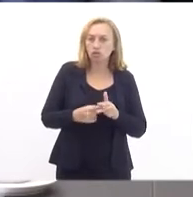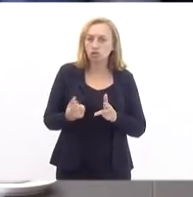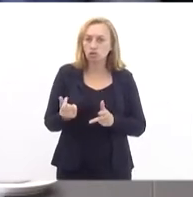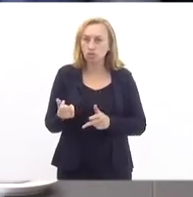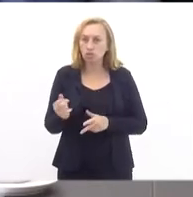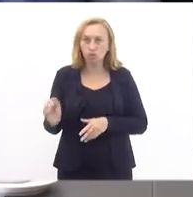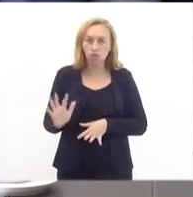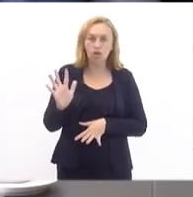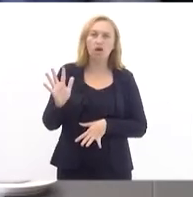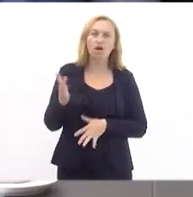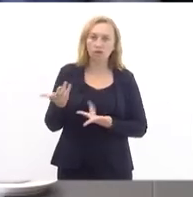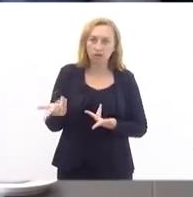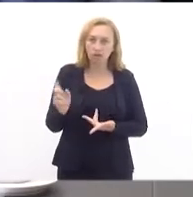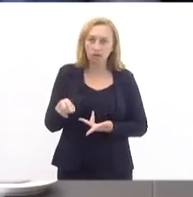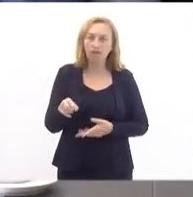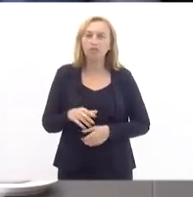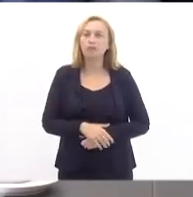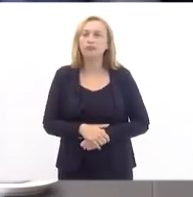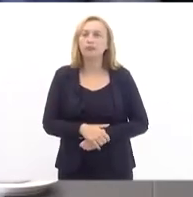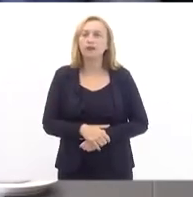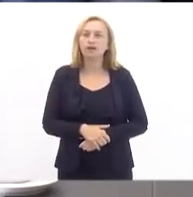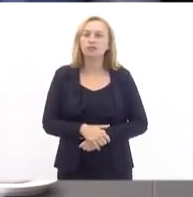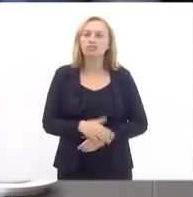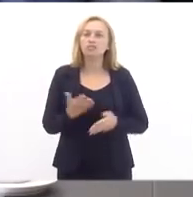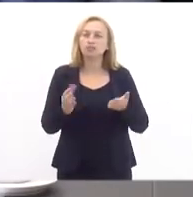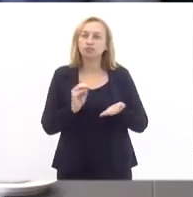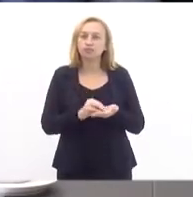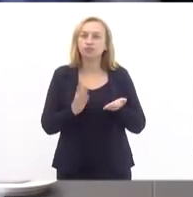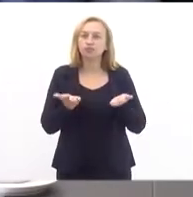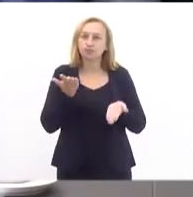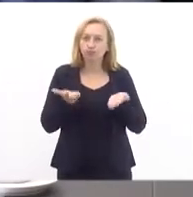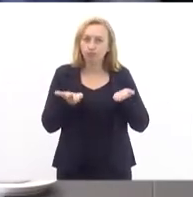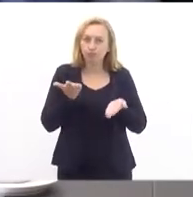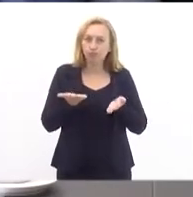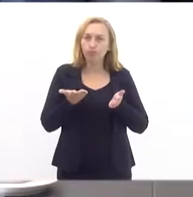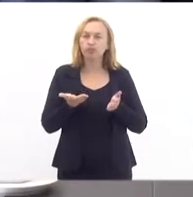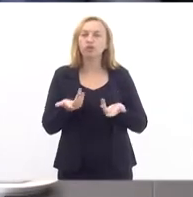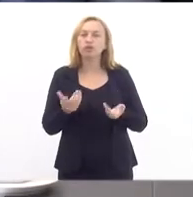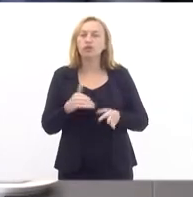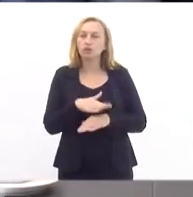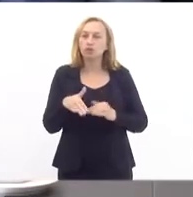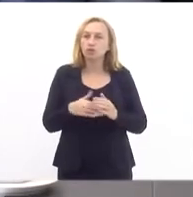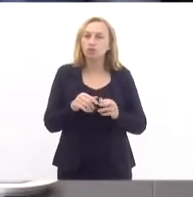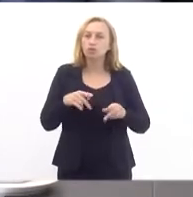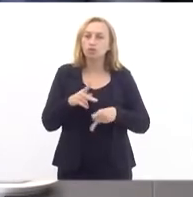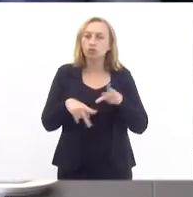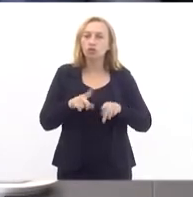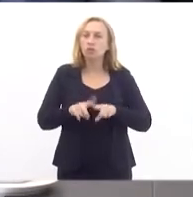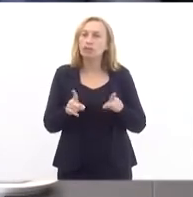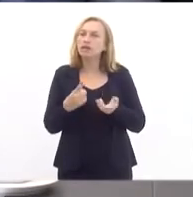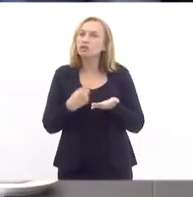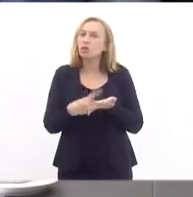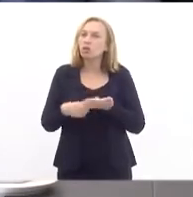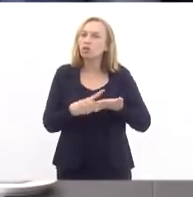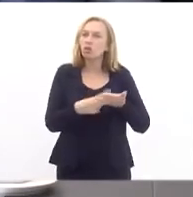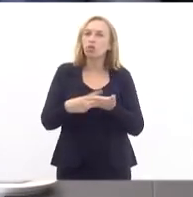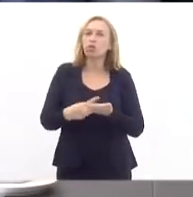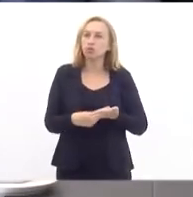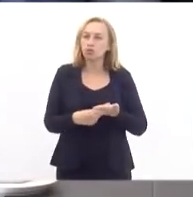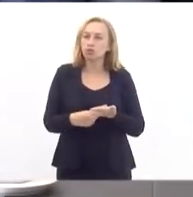nessa situação pandêmica e de desequilíbrio aqui financeiro de toda a população. Mas esses acordos que estão